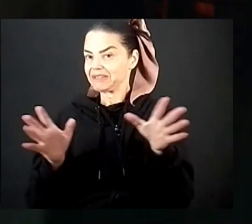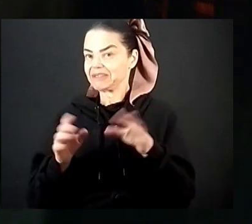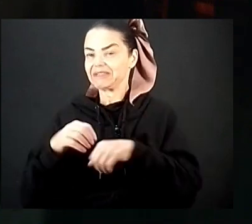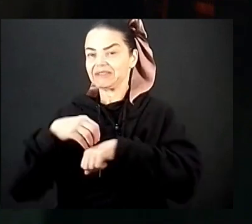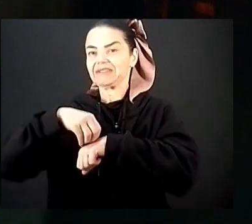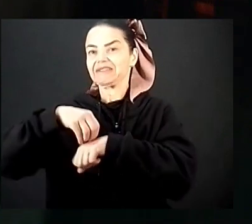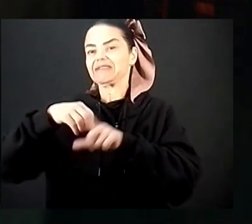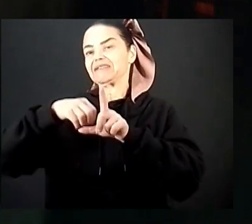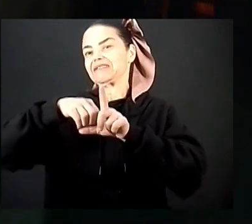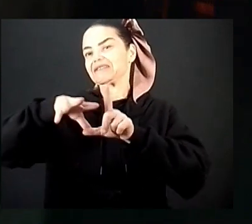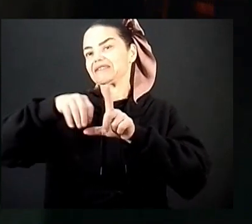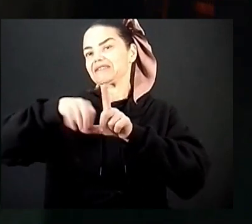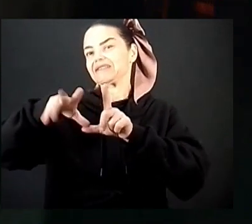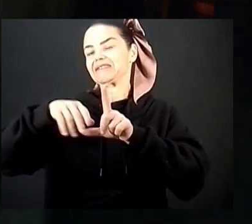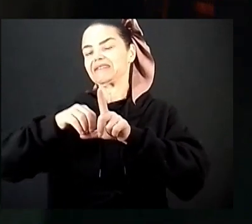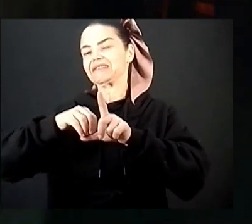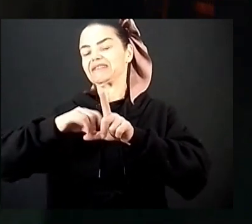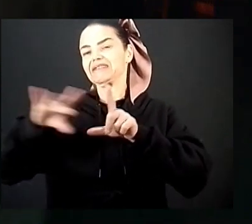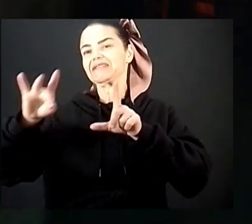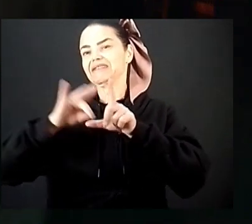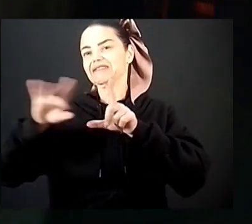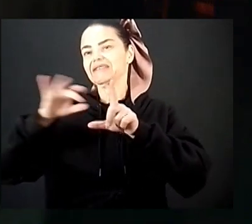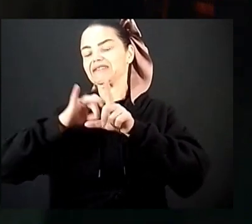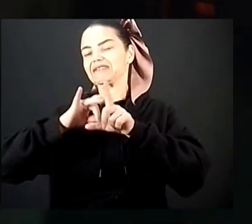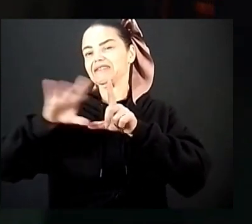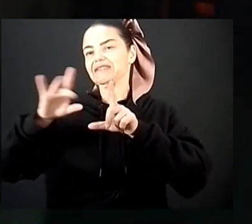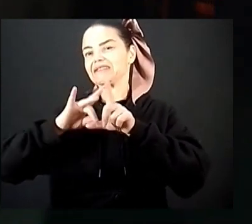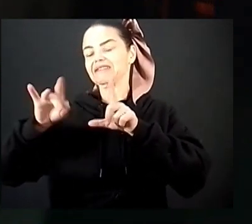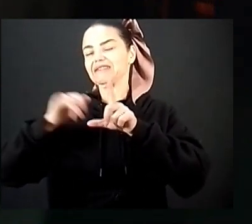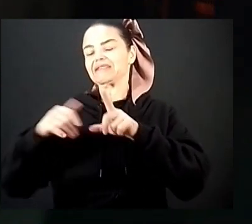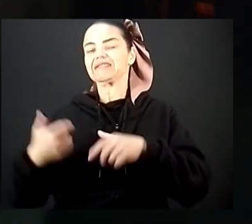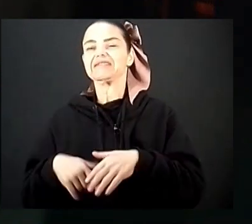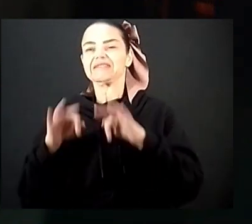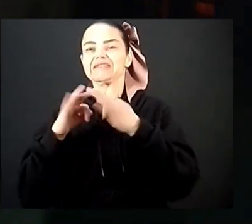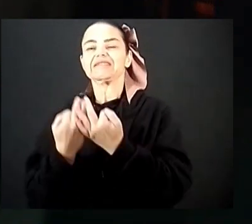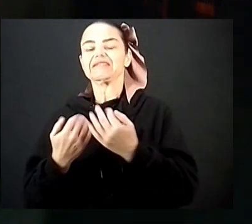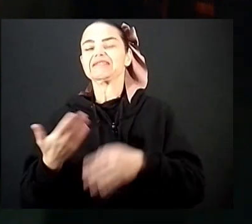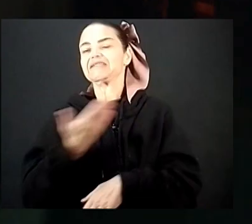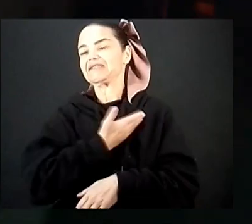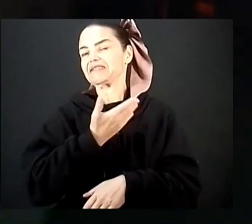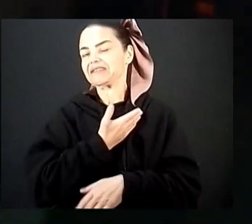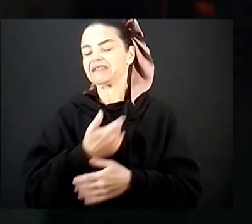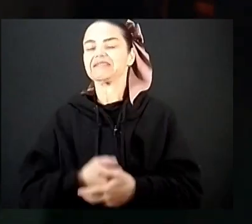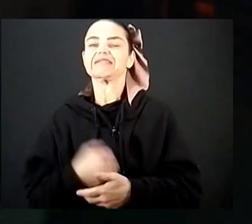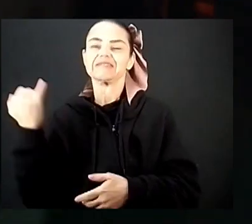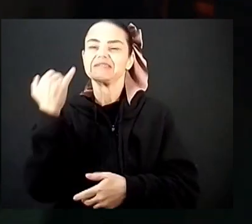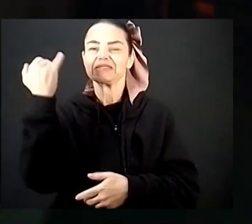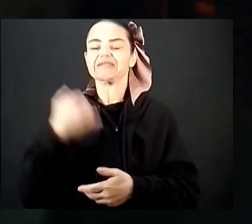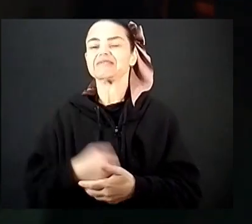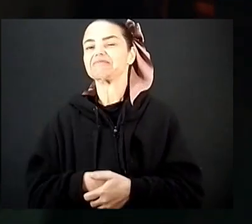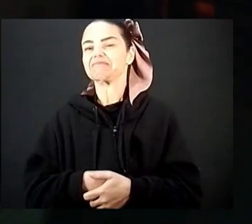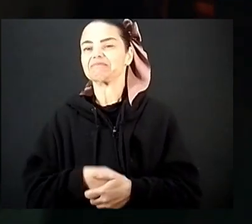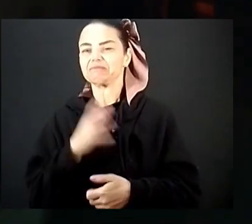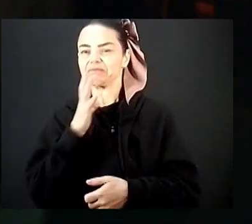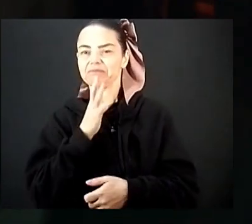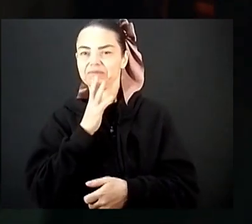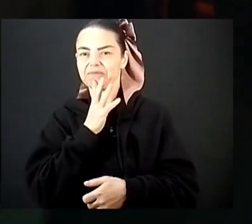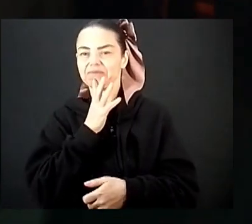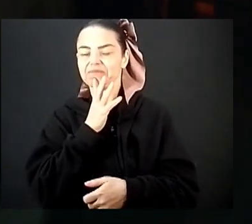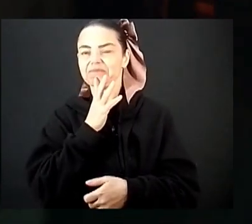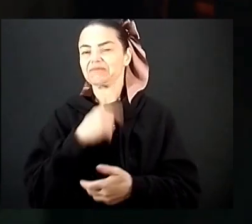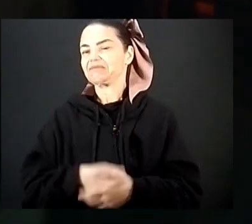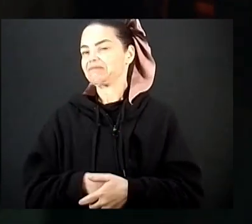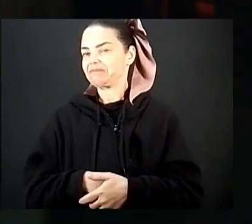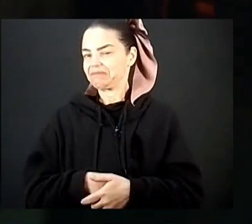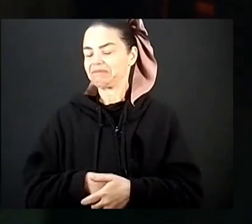a sua família, com o pessoal, os seus amigos, a sua rede, né? É importante a gente ter conhecimento, mais